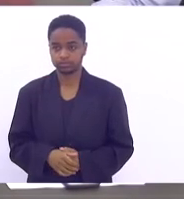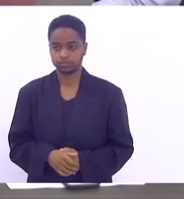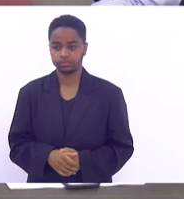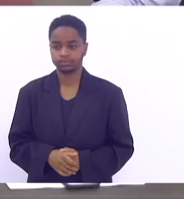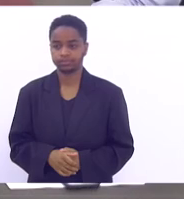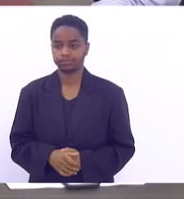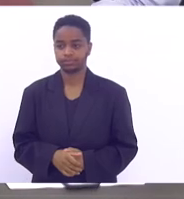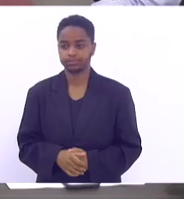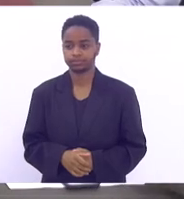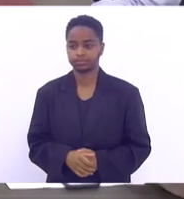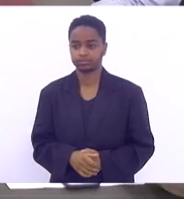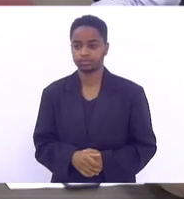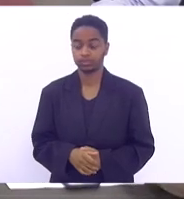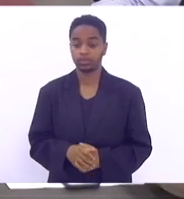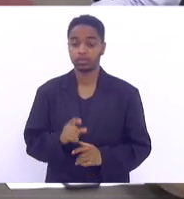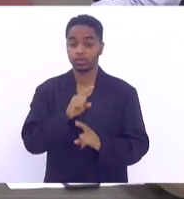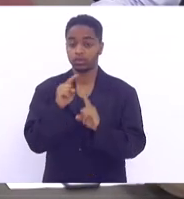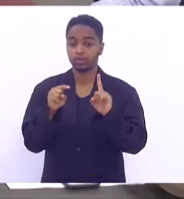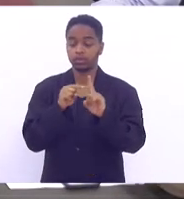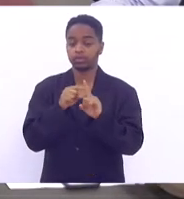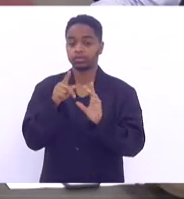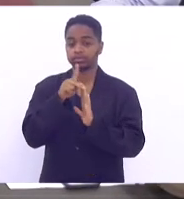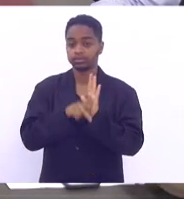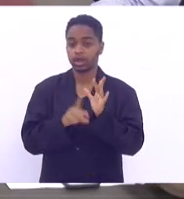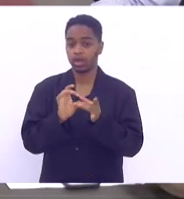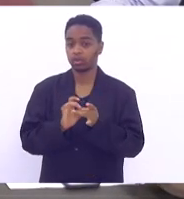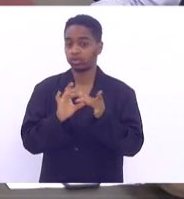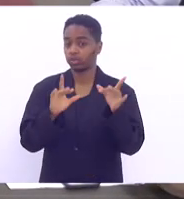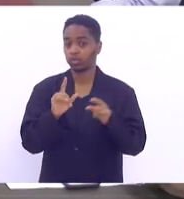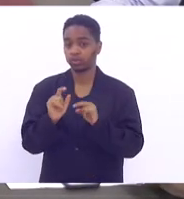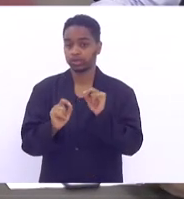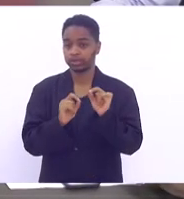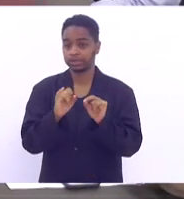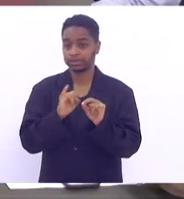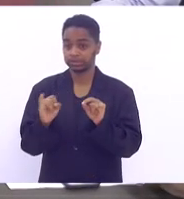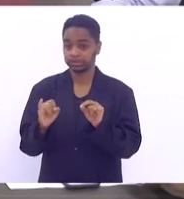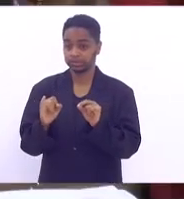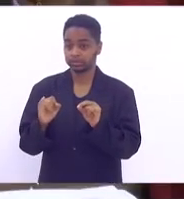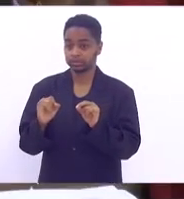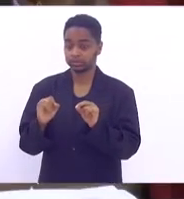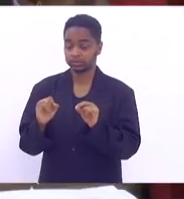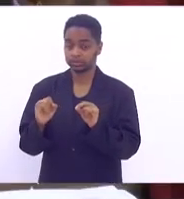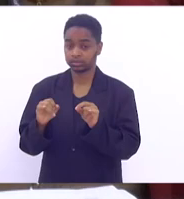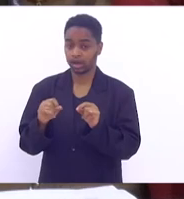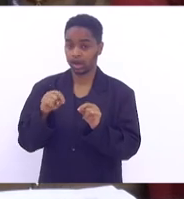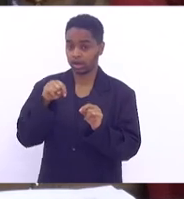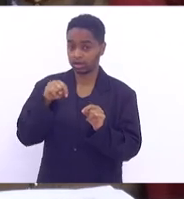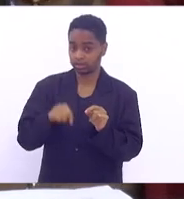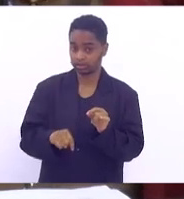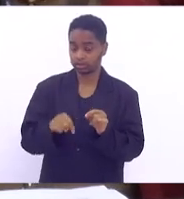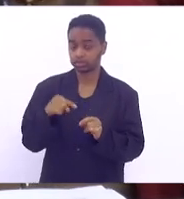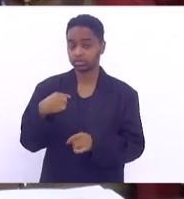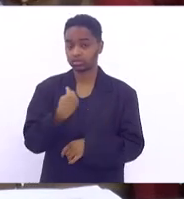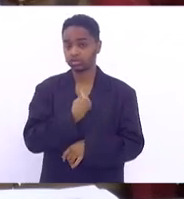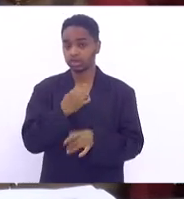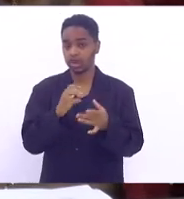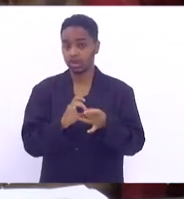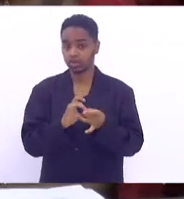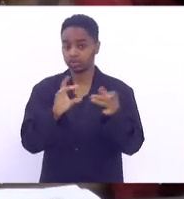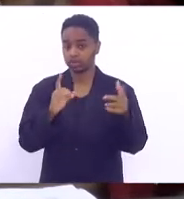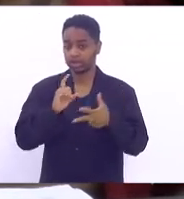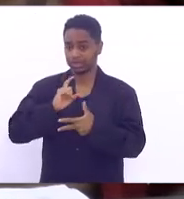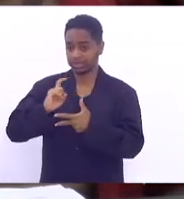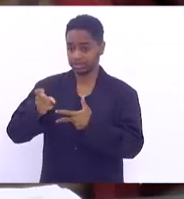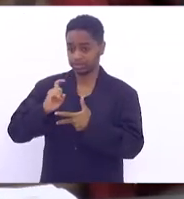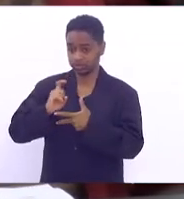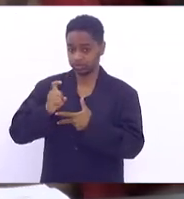A finalidade do projeto autorizativo é exatamente essa. Se vem para o Parlamento, para que o Parlamento possa autorizar o Poder Executivo